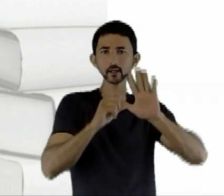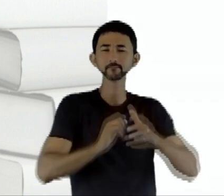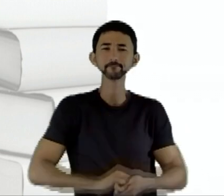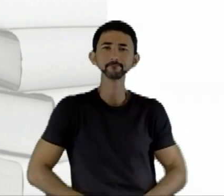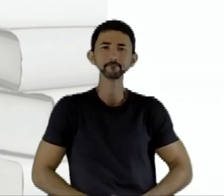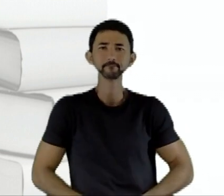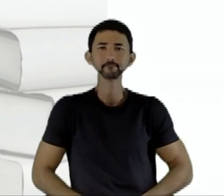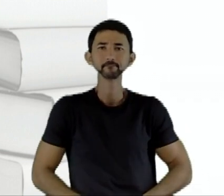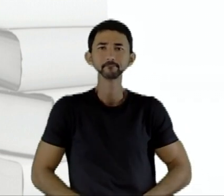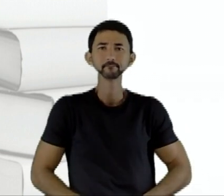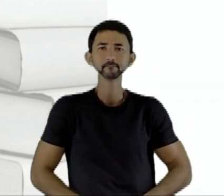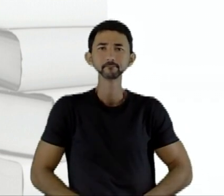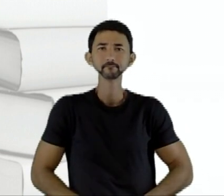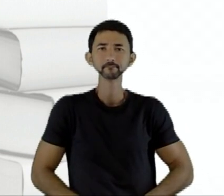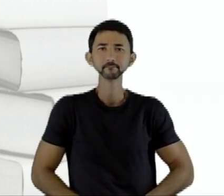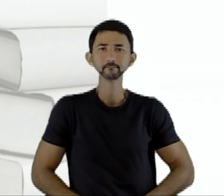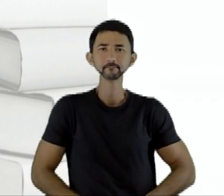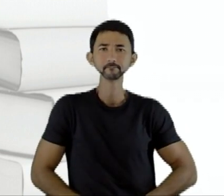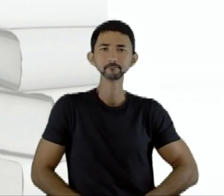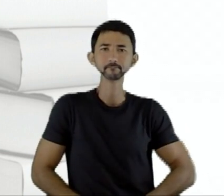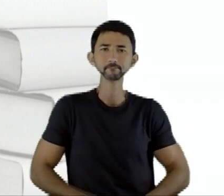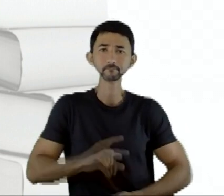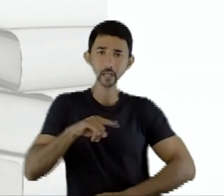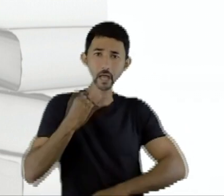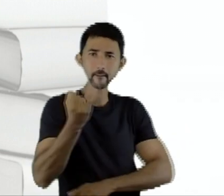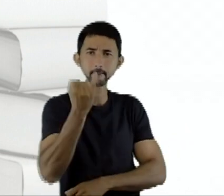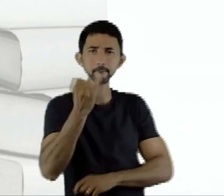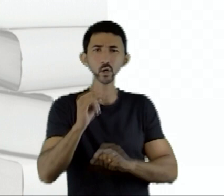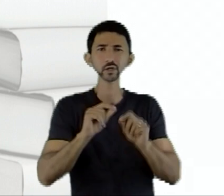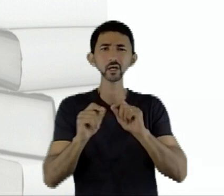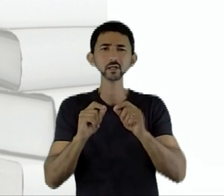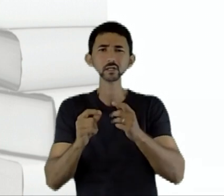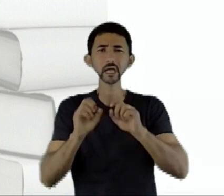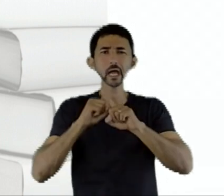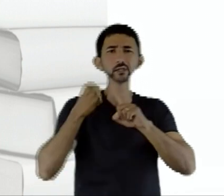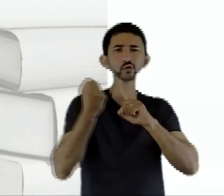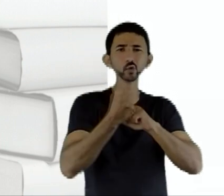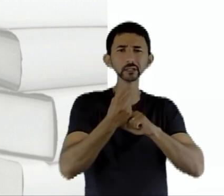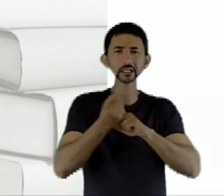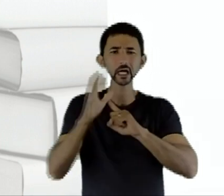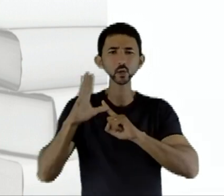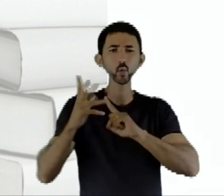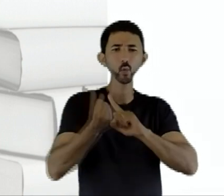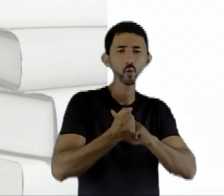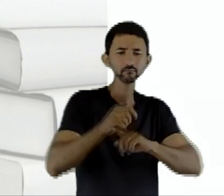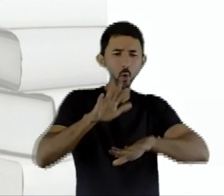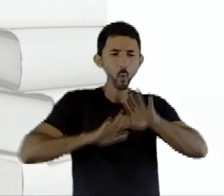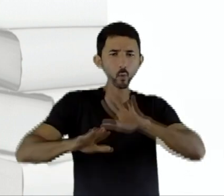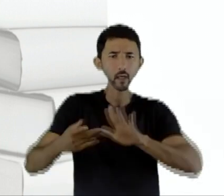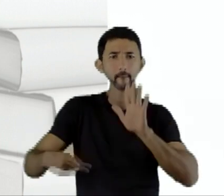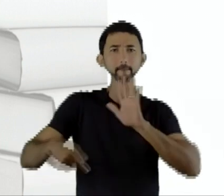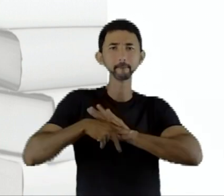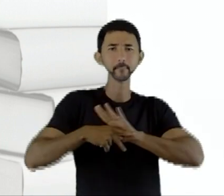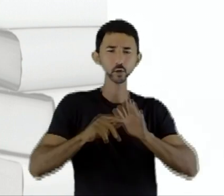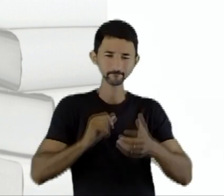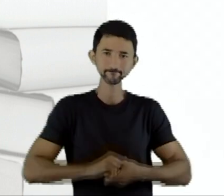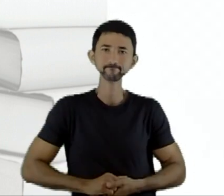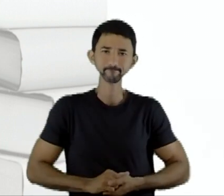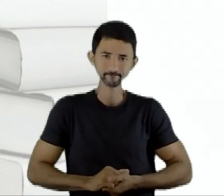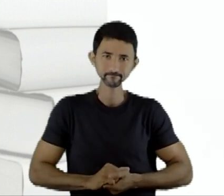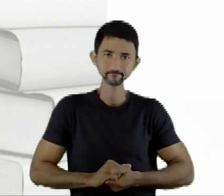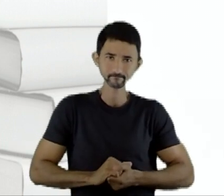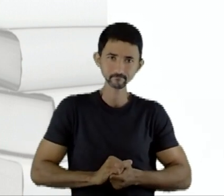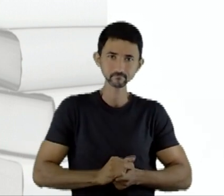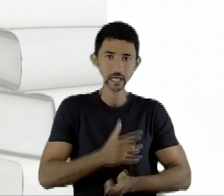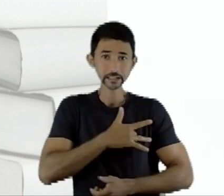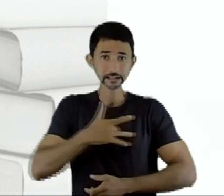do texto. E diz assim, ó: é muito importante a sociedade como um todo cuidar de si mesma. Quando se fala